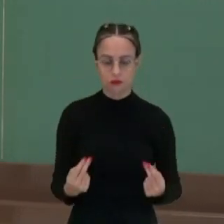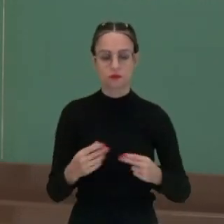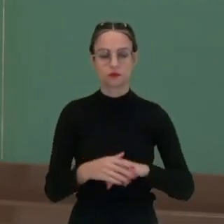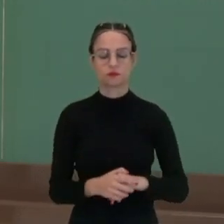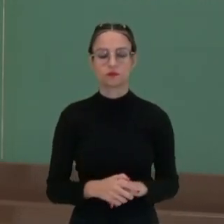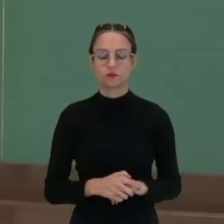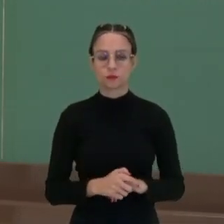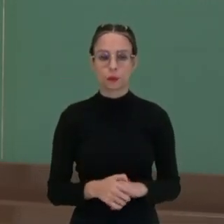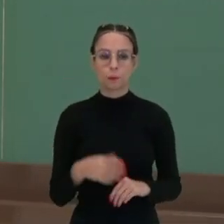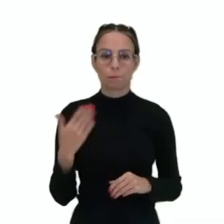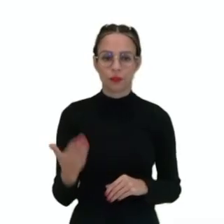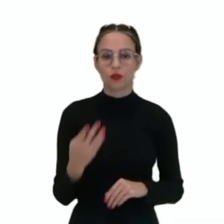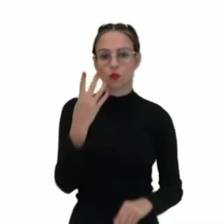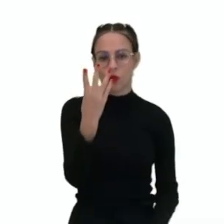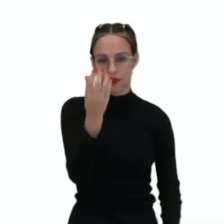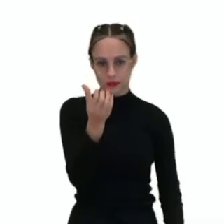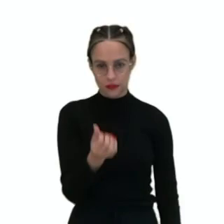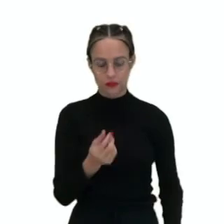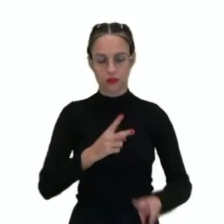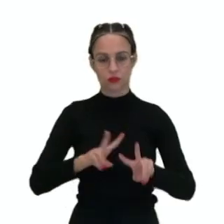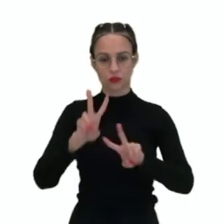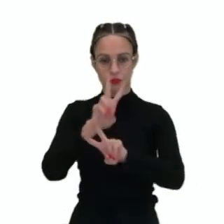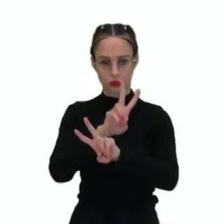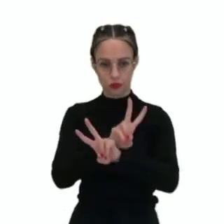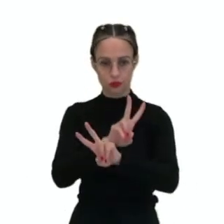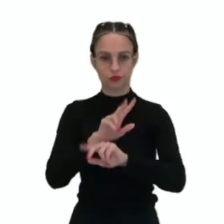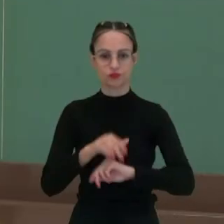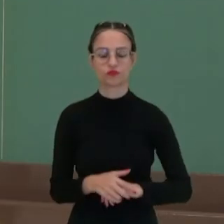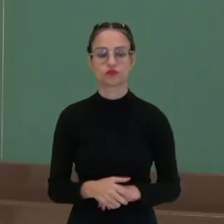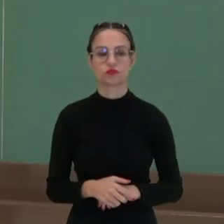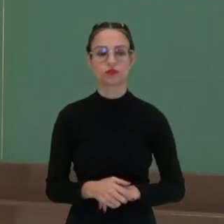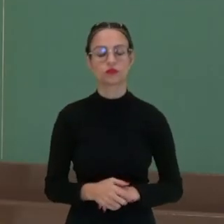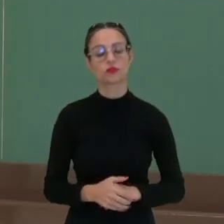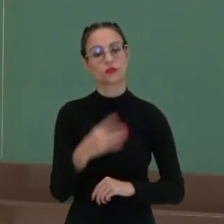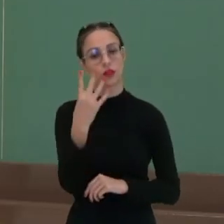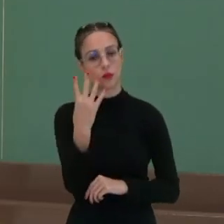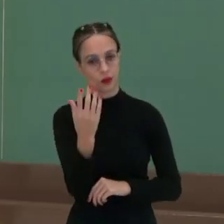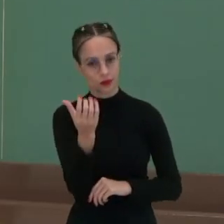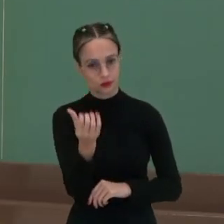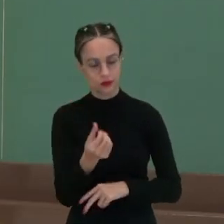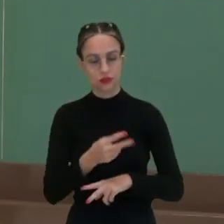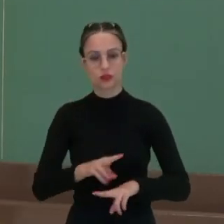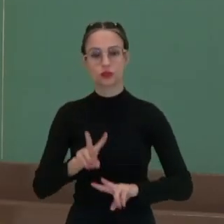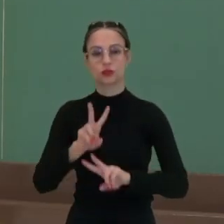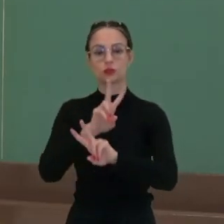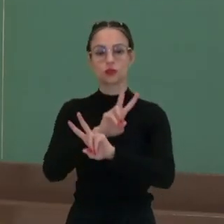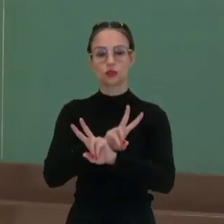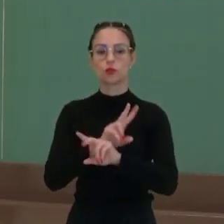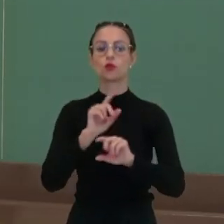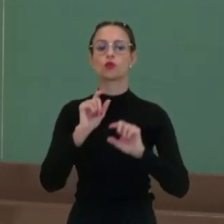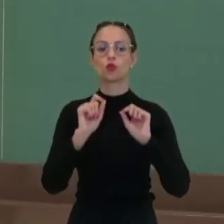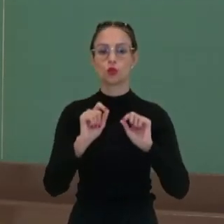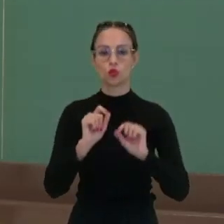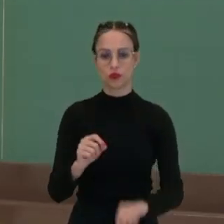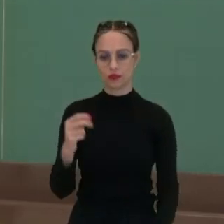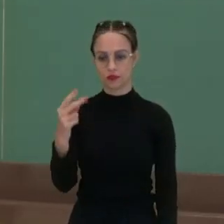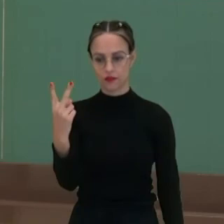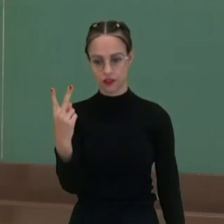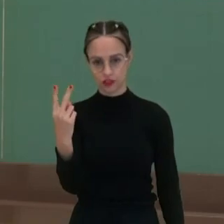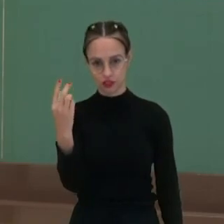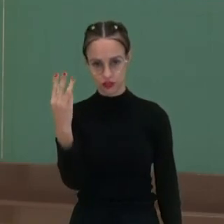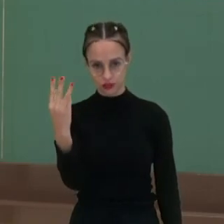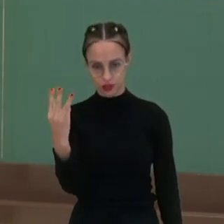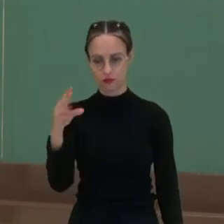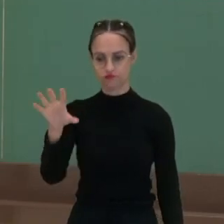ok? Então, 46 cromossomos. Esses 46 cromossomos provêm 23